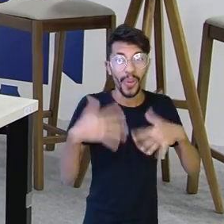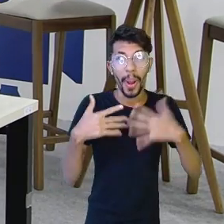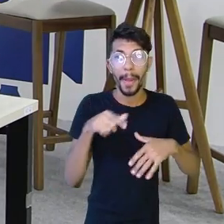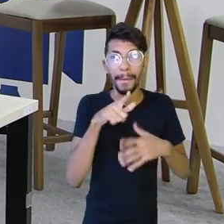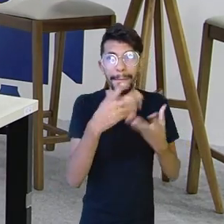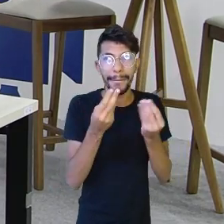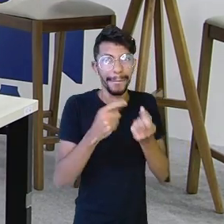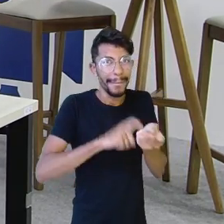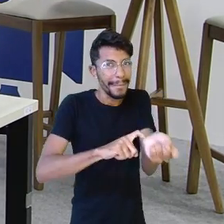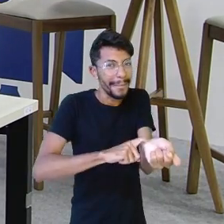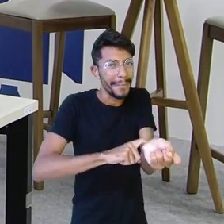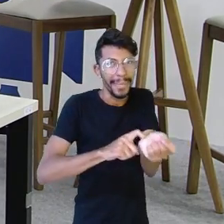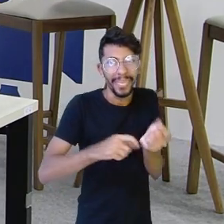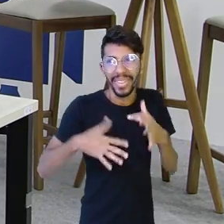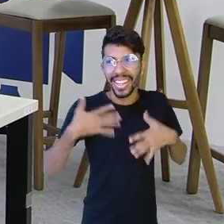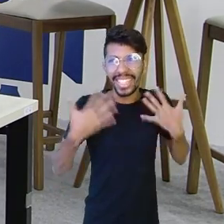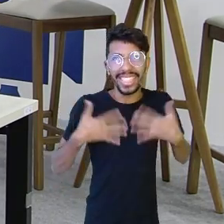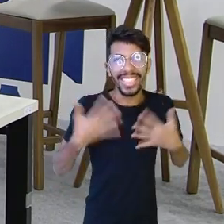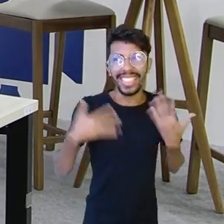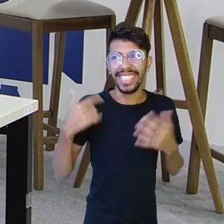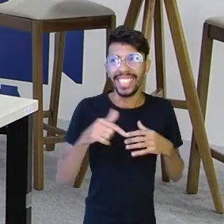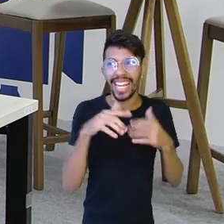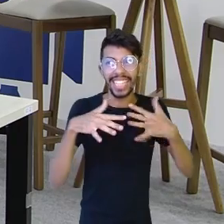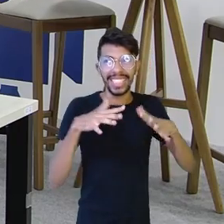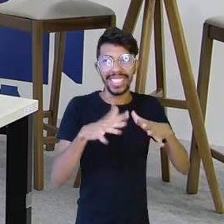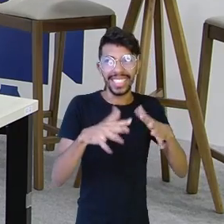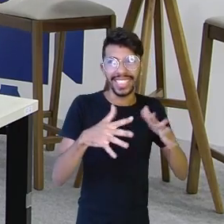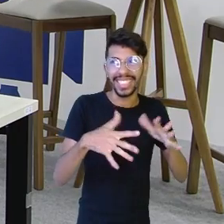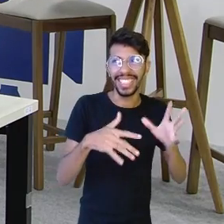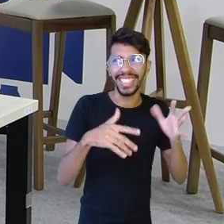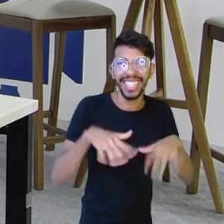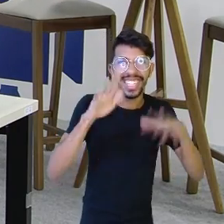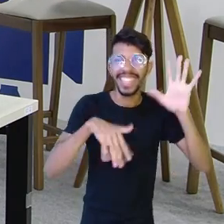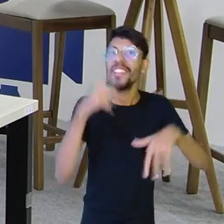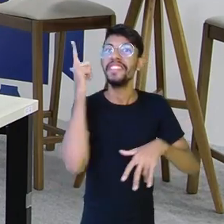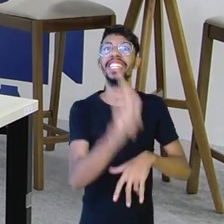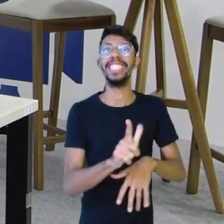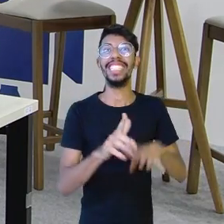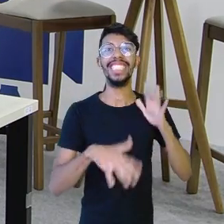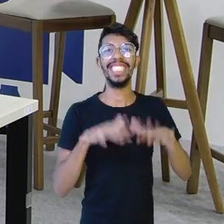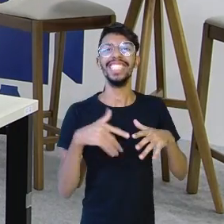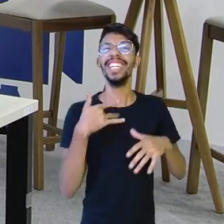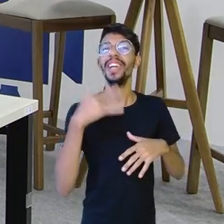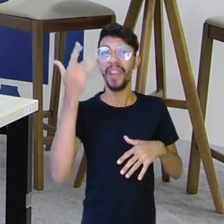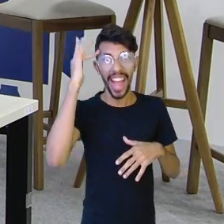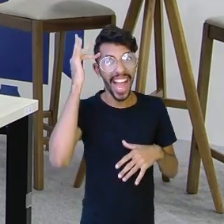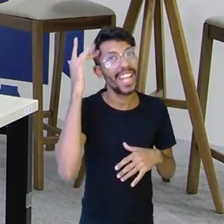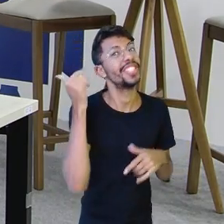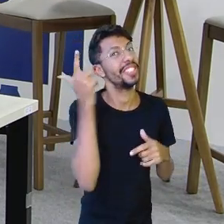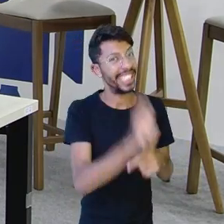animada, ela está nervosa, ela está tremendo. Eu não sei se ela vai conseguir. Eu acho que vai.